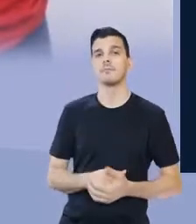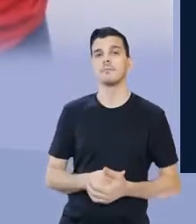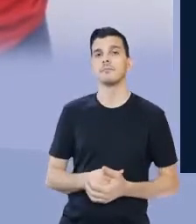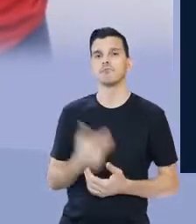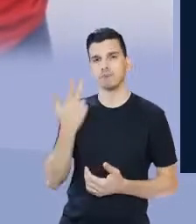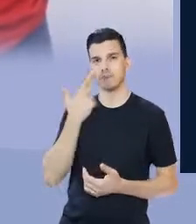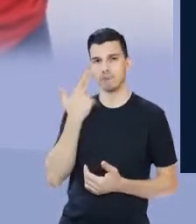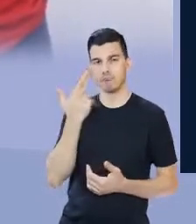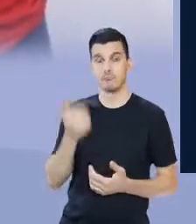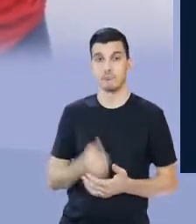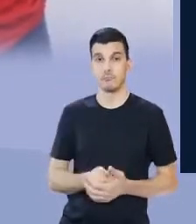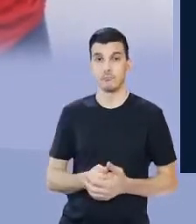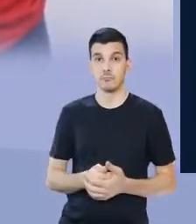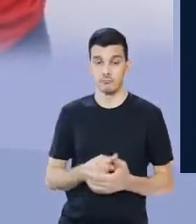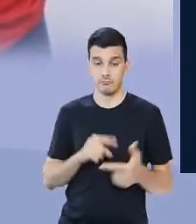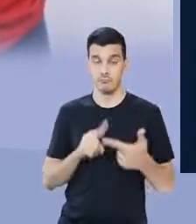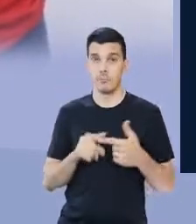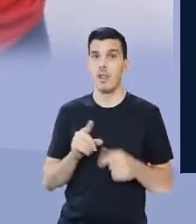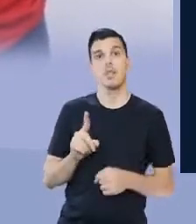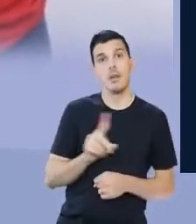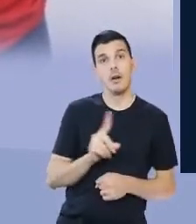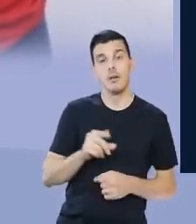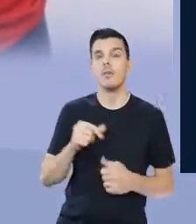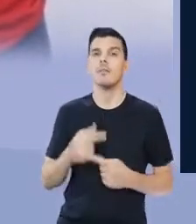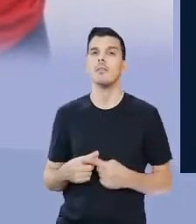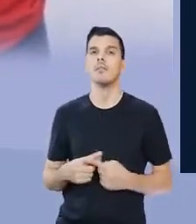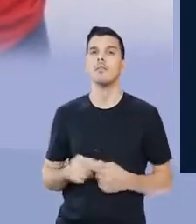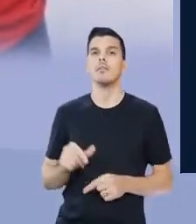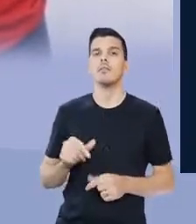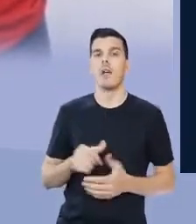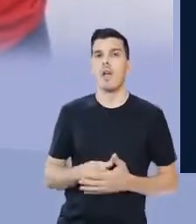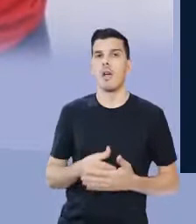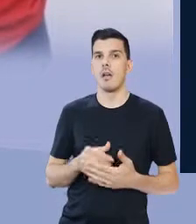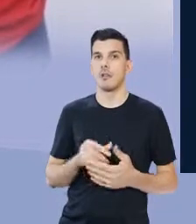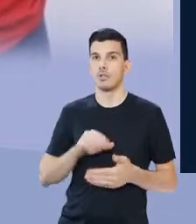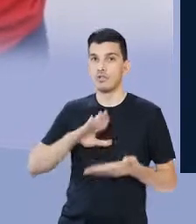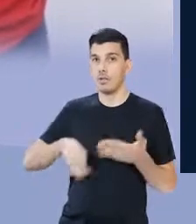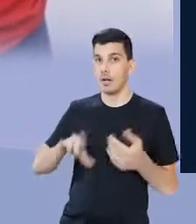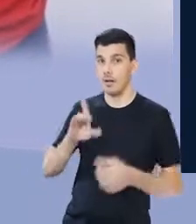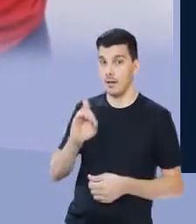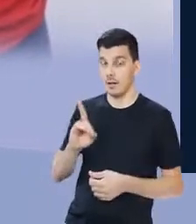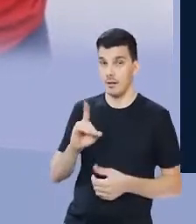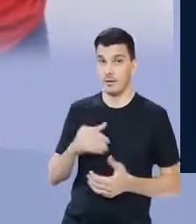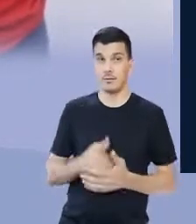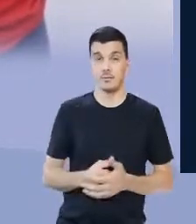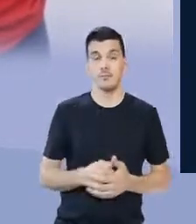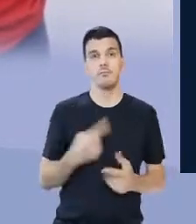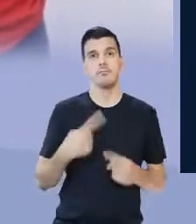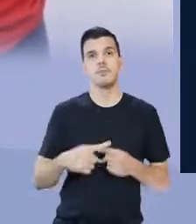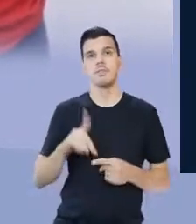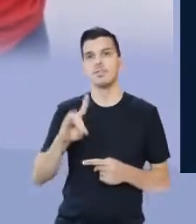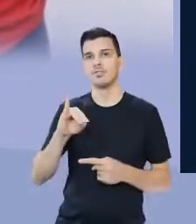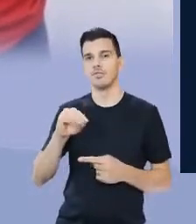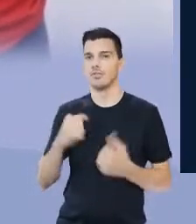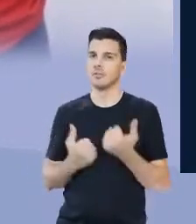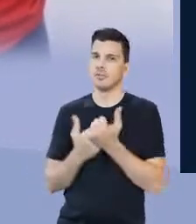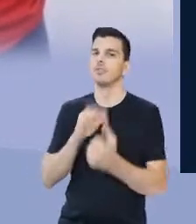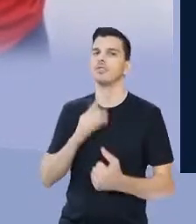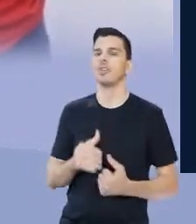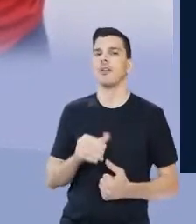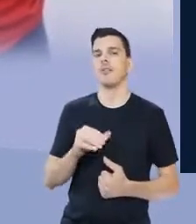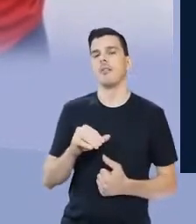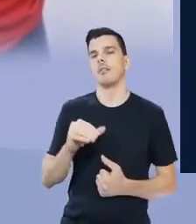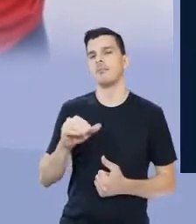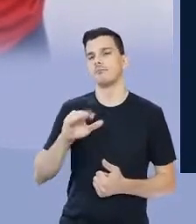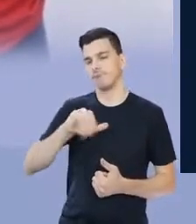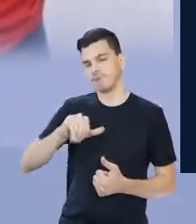normal. Mas quando a gente põe no negativo, esse used perde o D. Por quê? O did já está no negativo, já está no